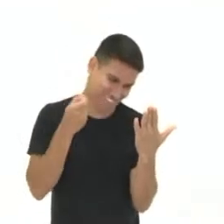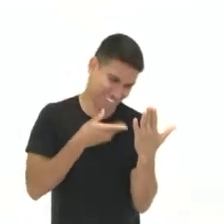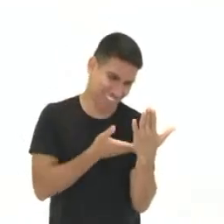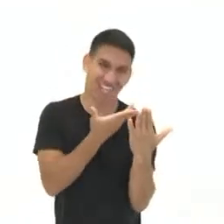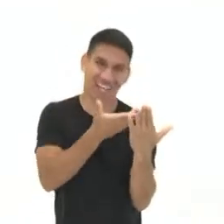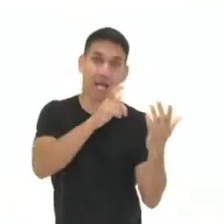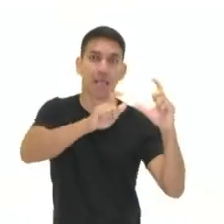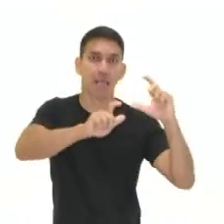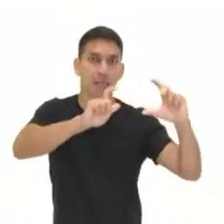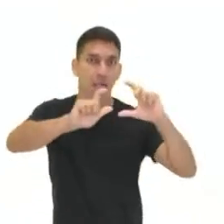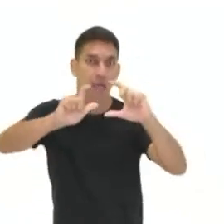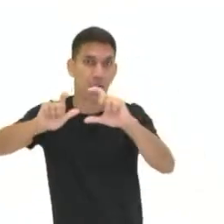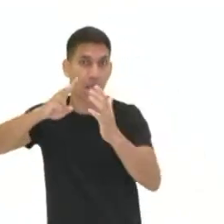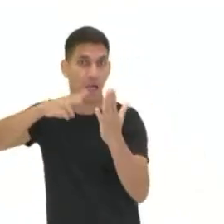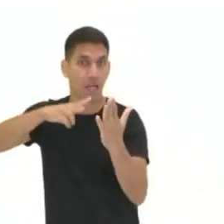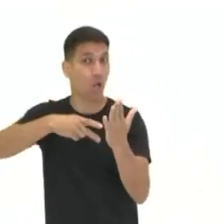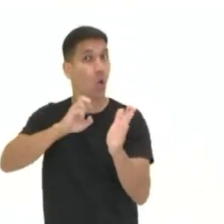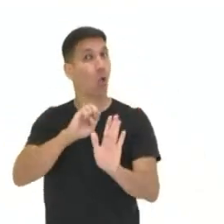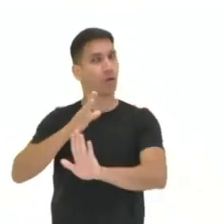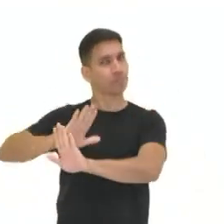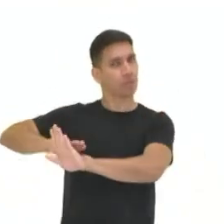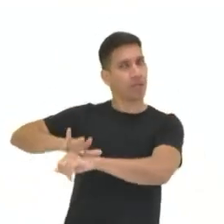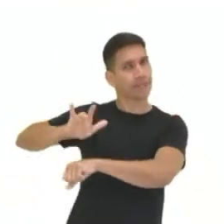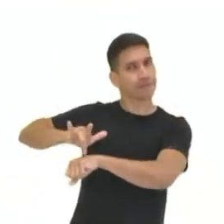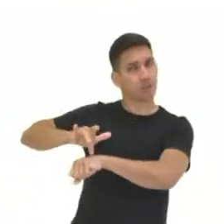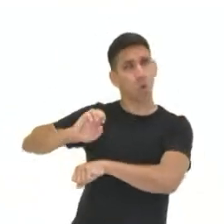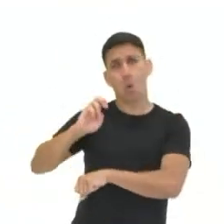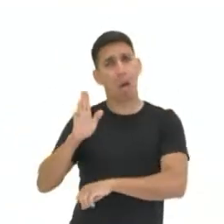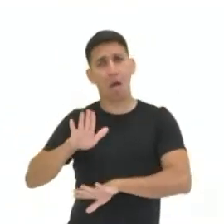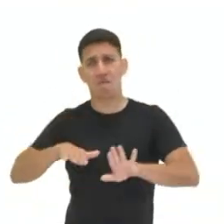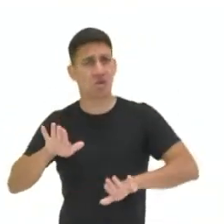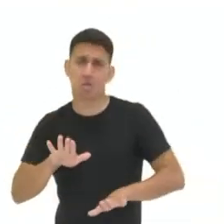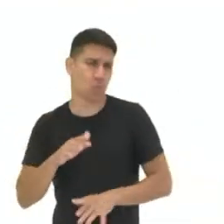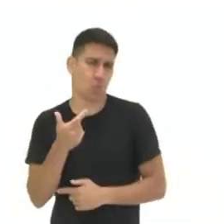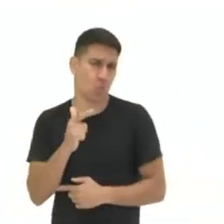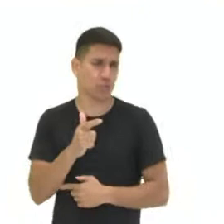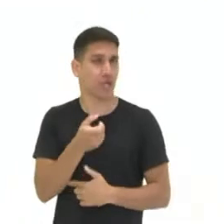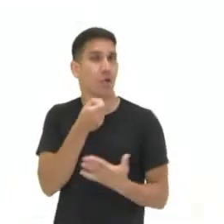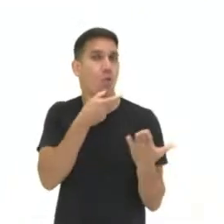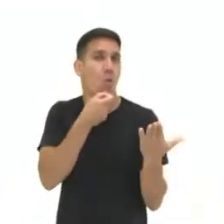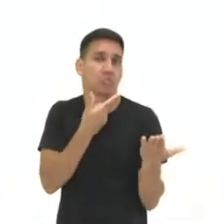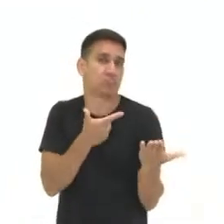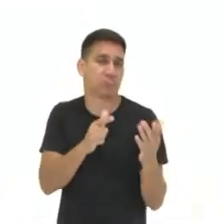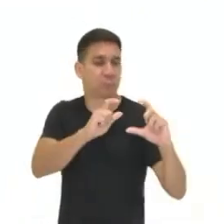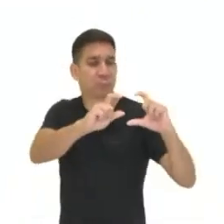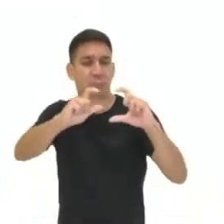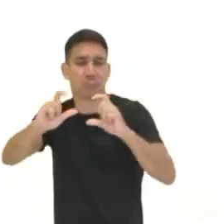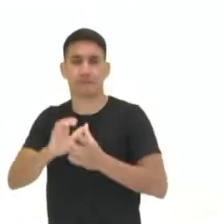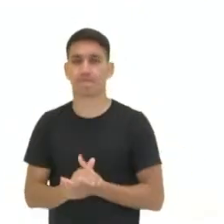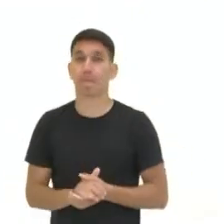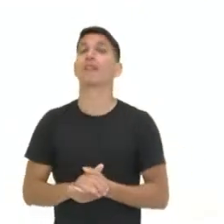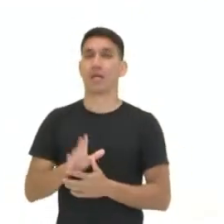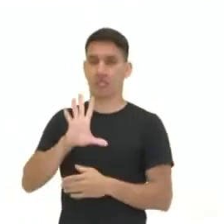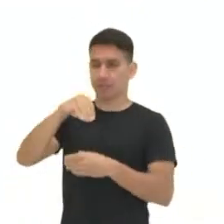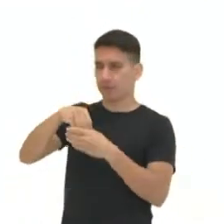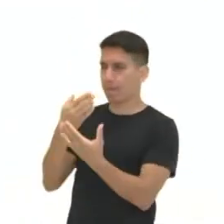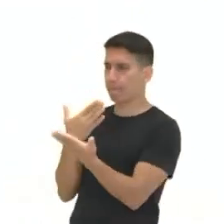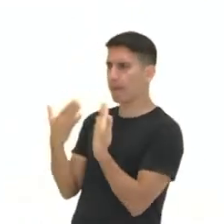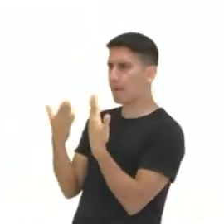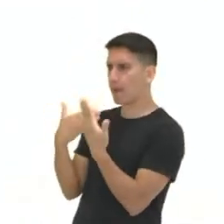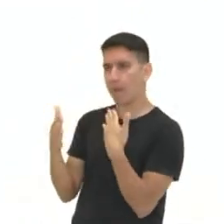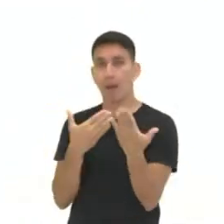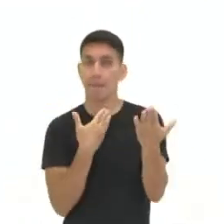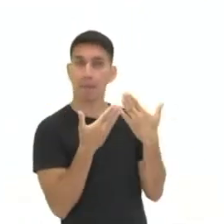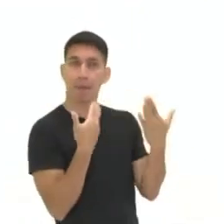às vezes um tanto irônica, e às vezes não apresenta. Há nos diálogos um de seus elementos constituintes da apresentação